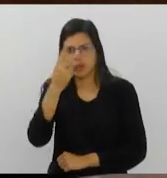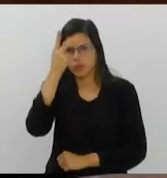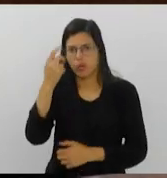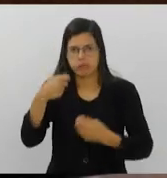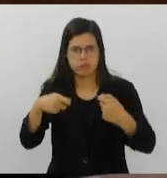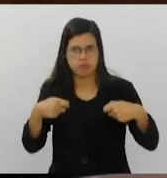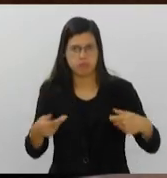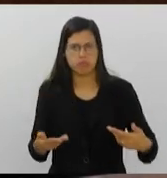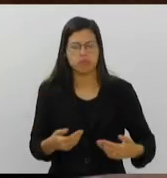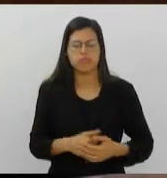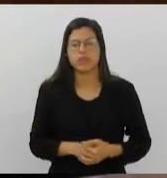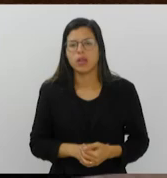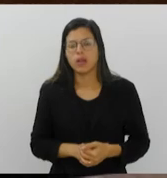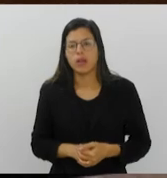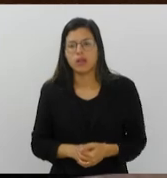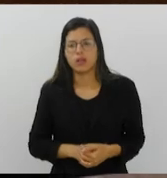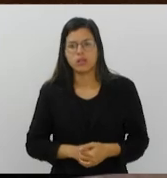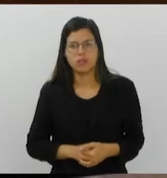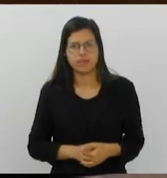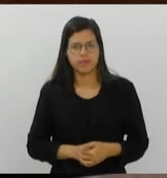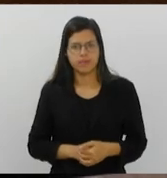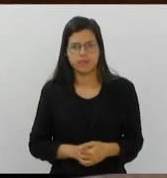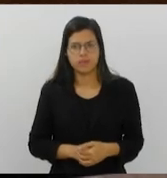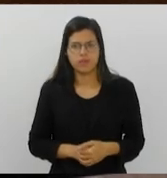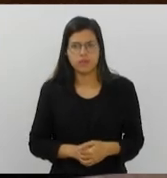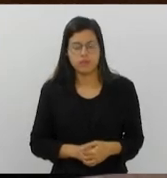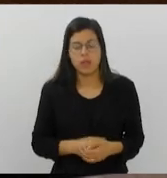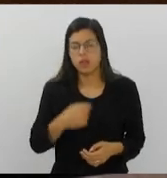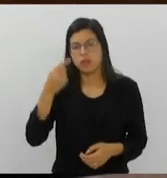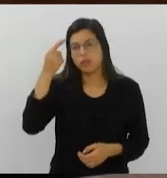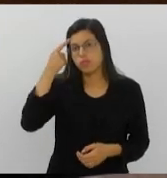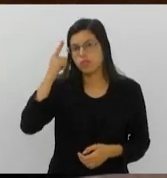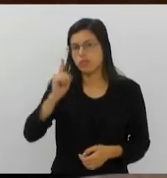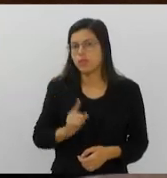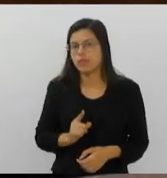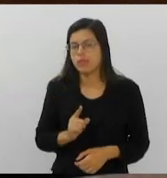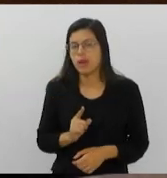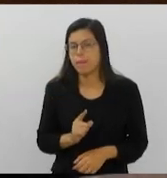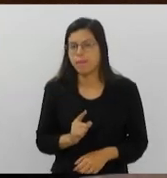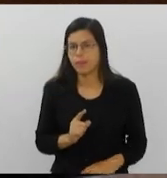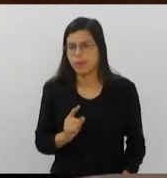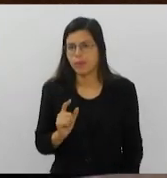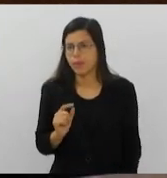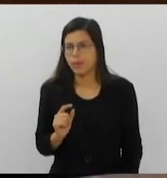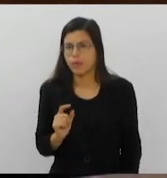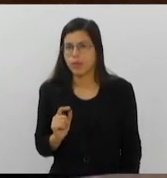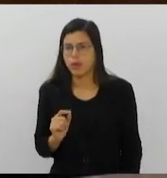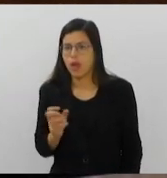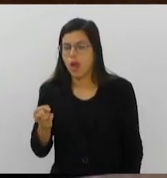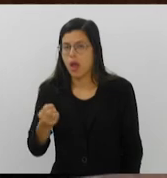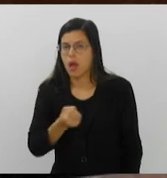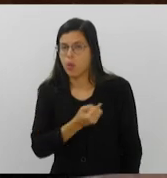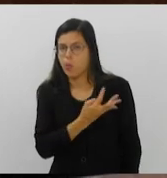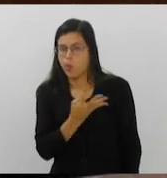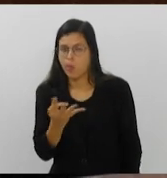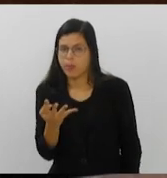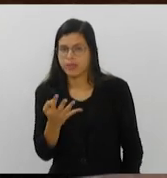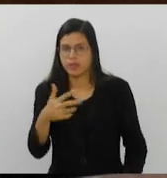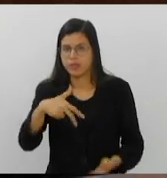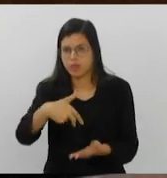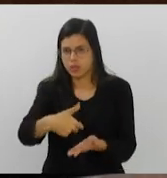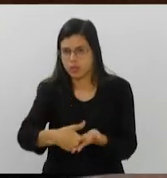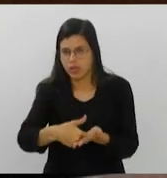precisando, ele não sabe qual é a quantidade dos leitos, quais